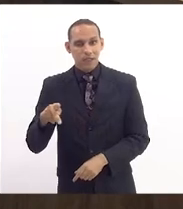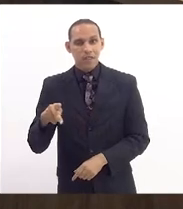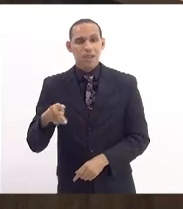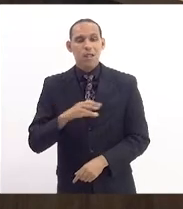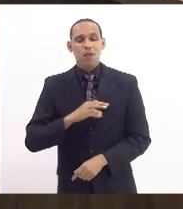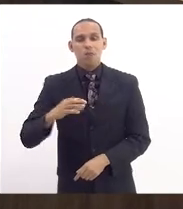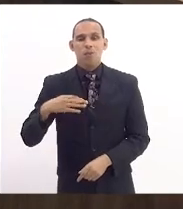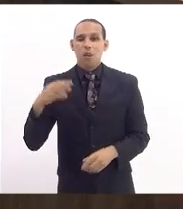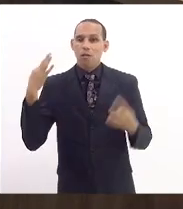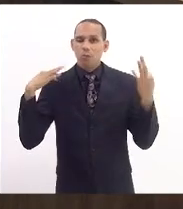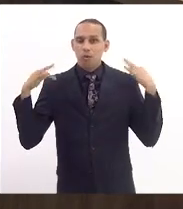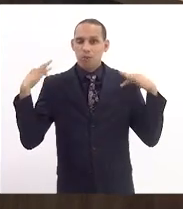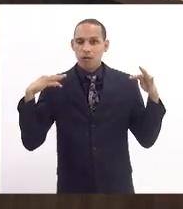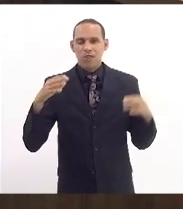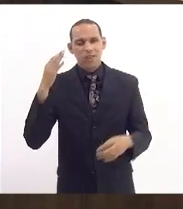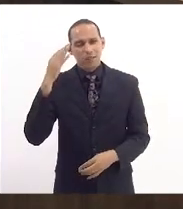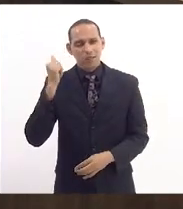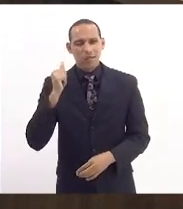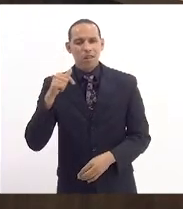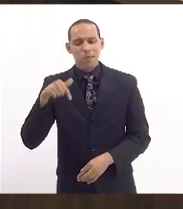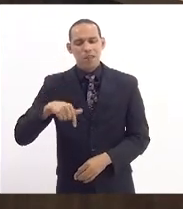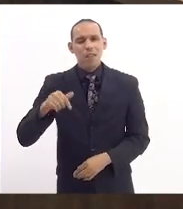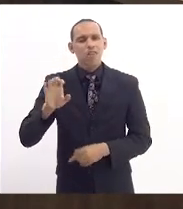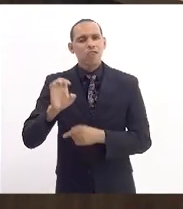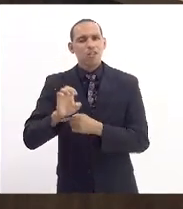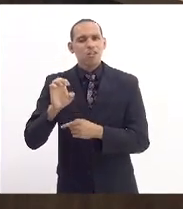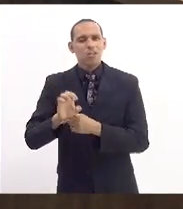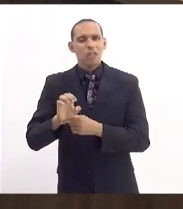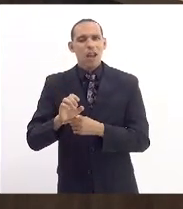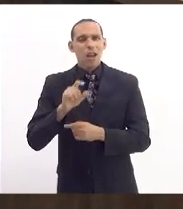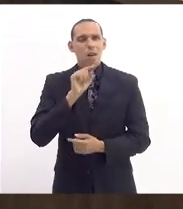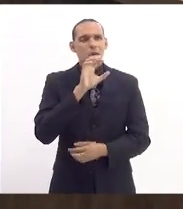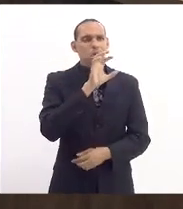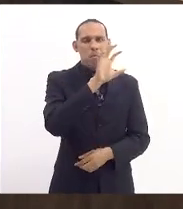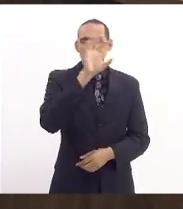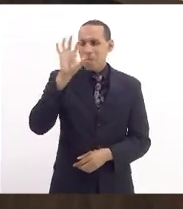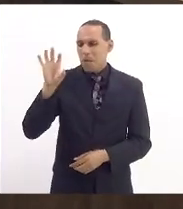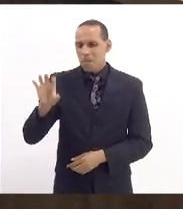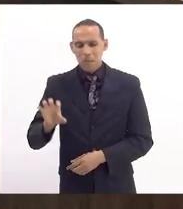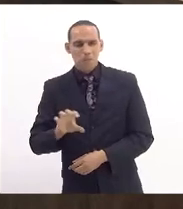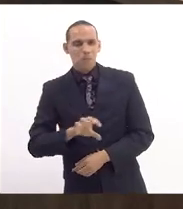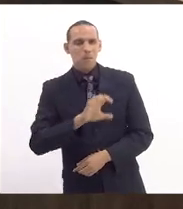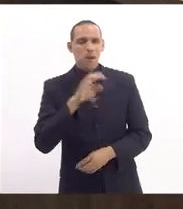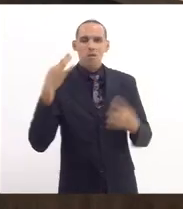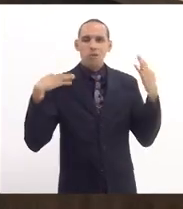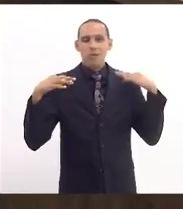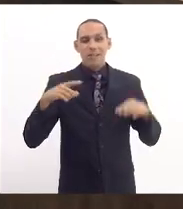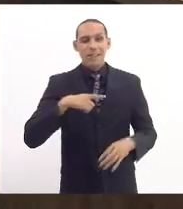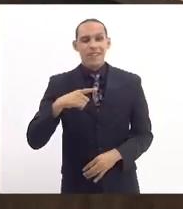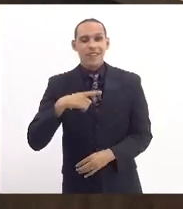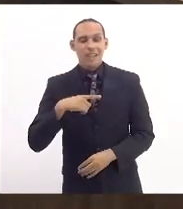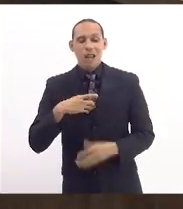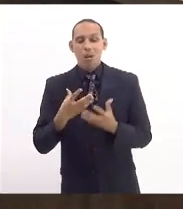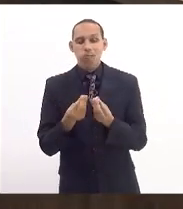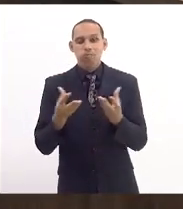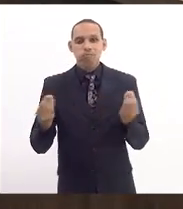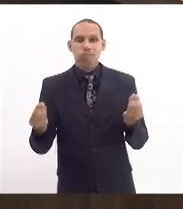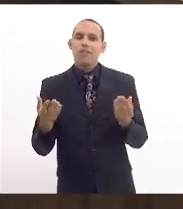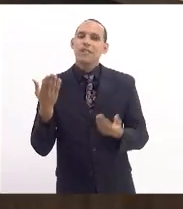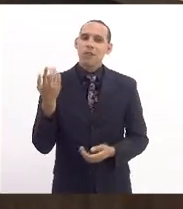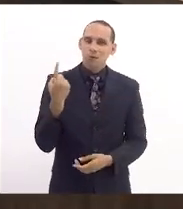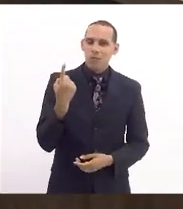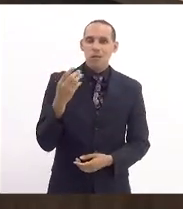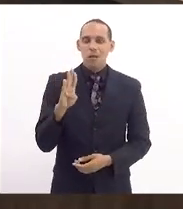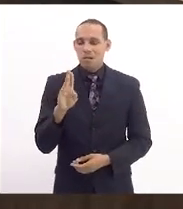de turismo e saber que o nosso estado ele é tão rico em pontos turísticos e saber que os bugueiros são um